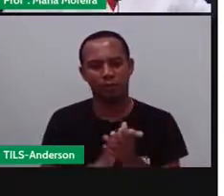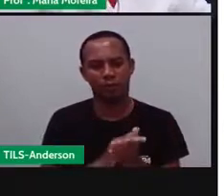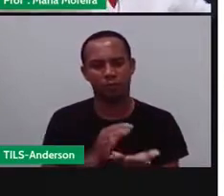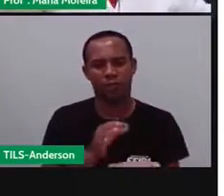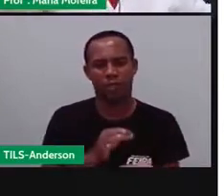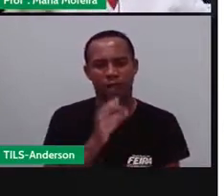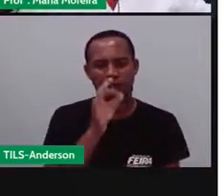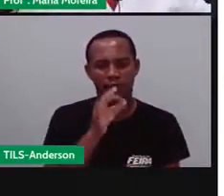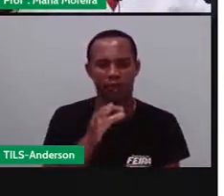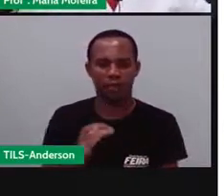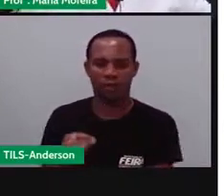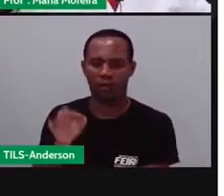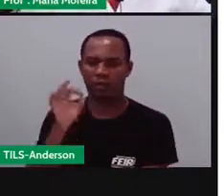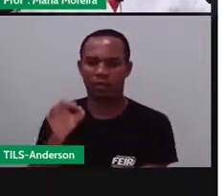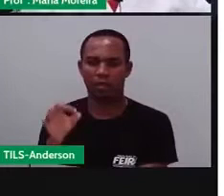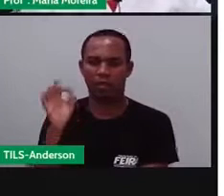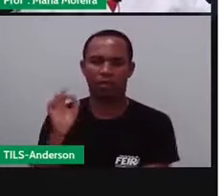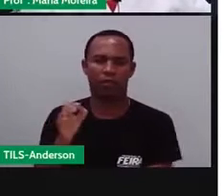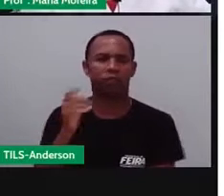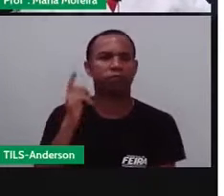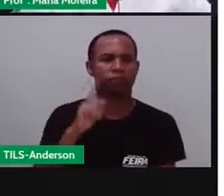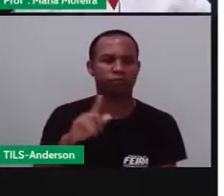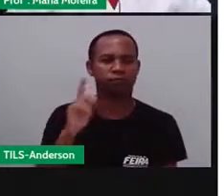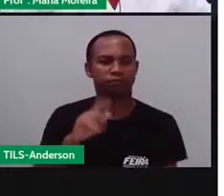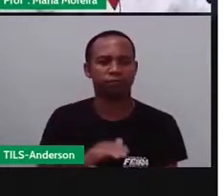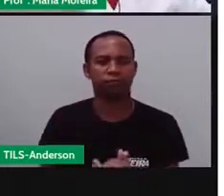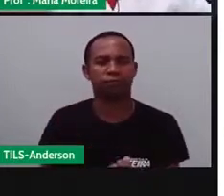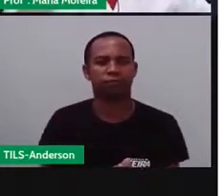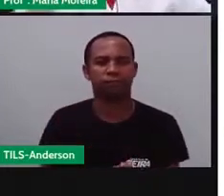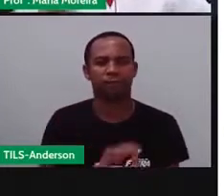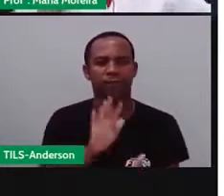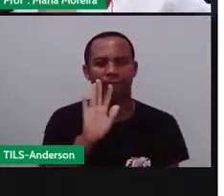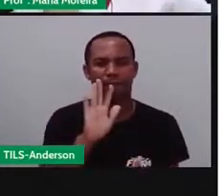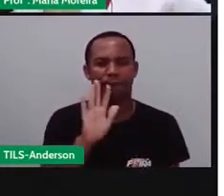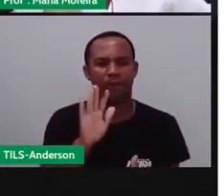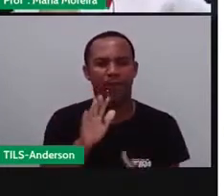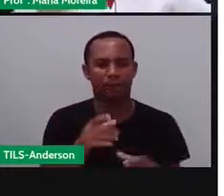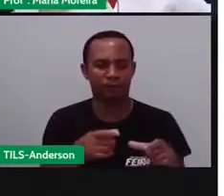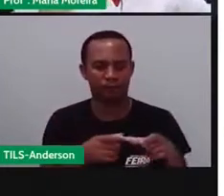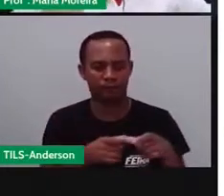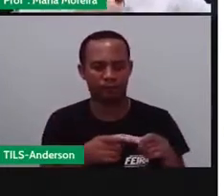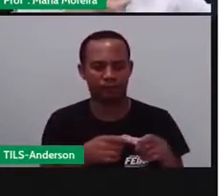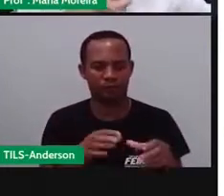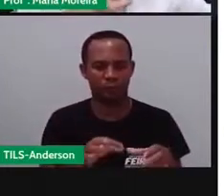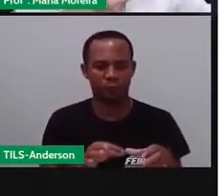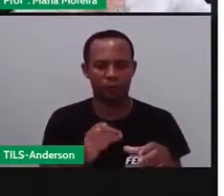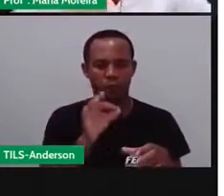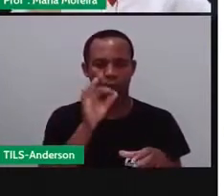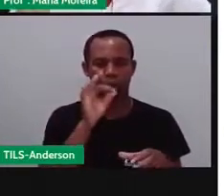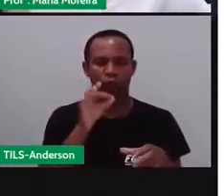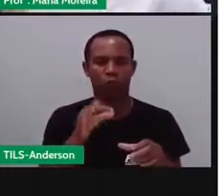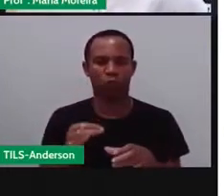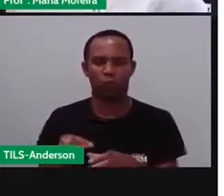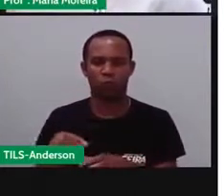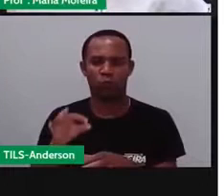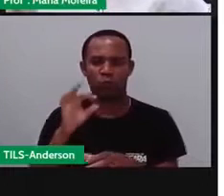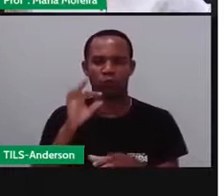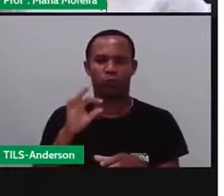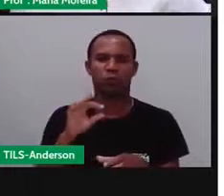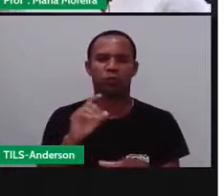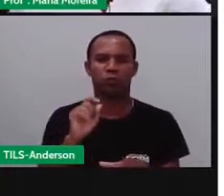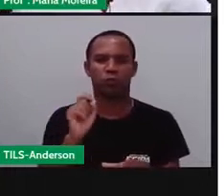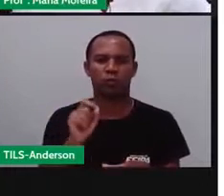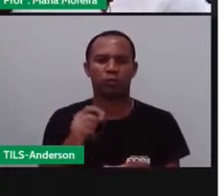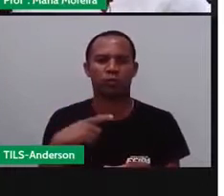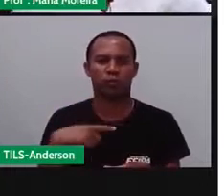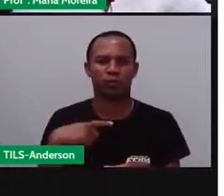café numa xícara maior. Isso é um costume aqui do Nordeste. Mas a xícara maior seria para se tomar chá. E a xícara menor, estranhamente,